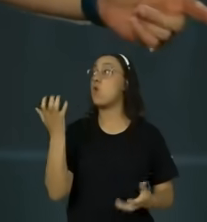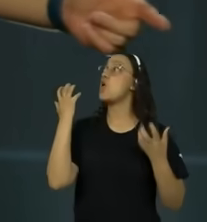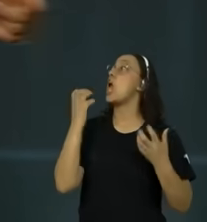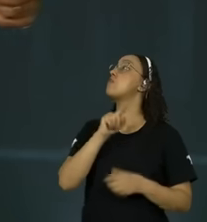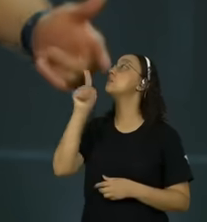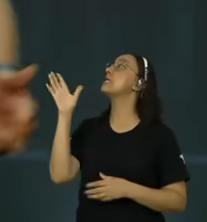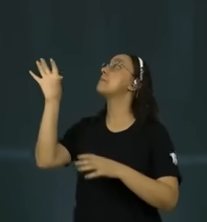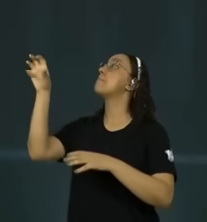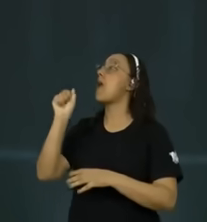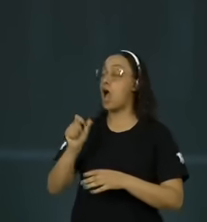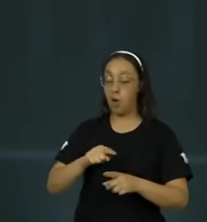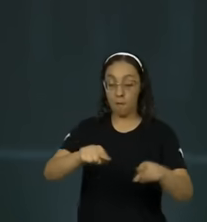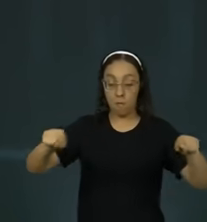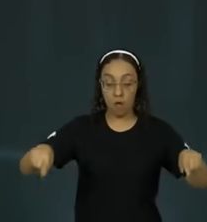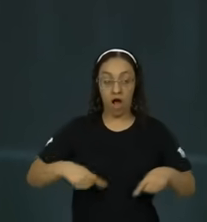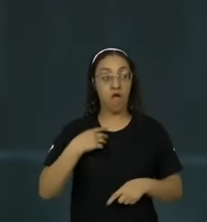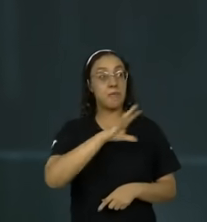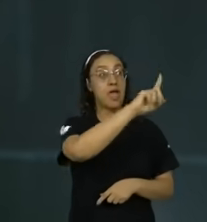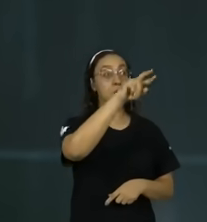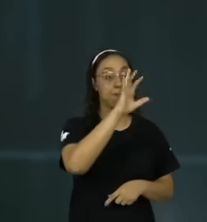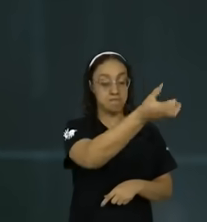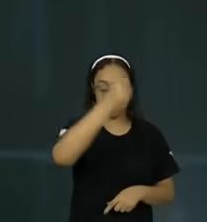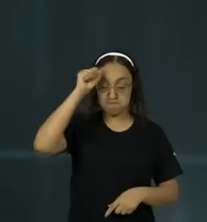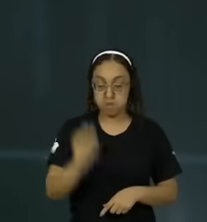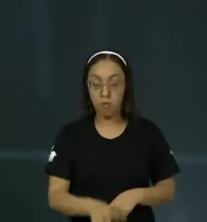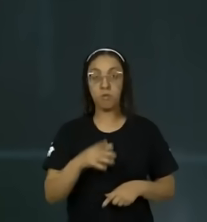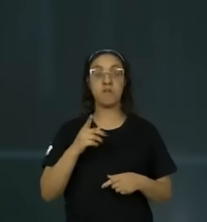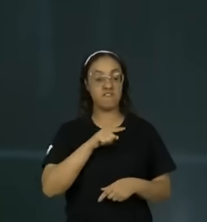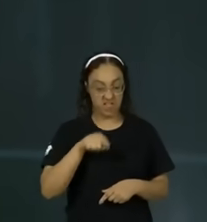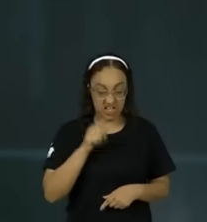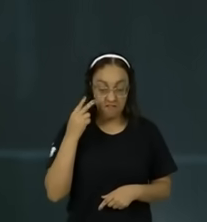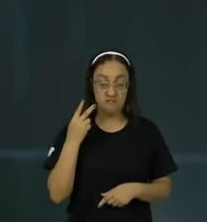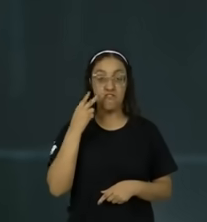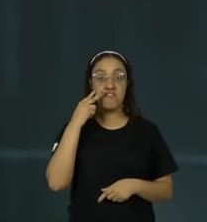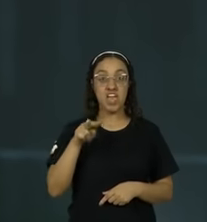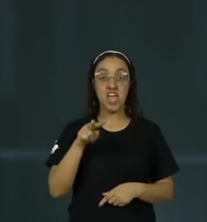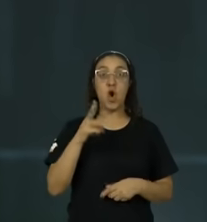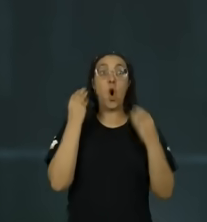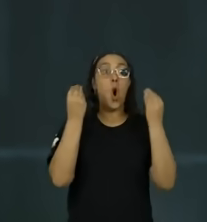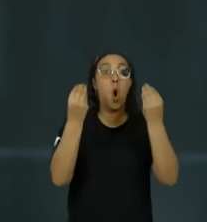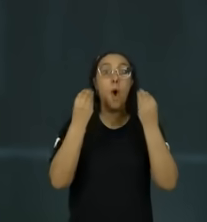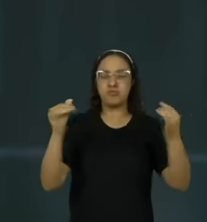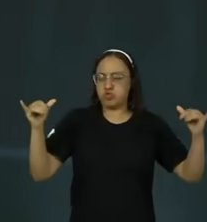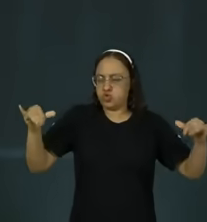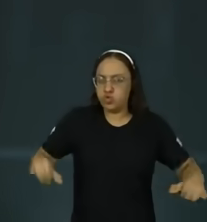no Egito, vazia, e vou jogar vocês lá dentro, para vocês verem como dói cair num